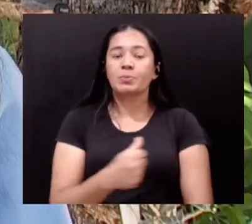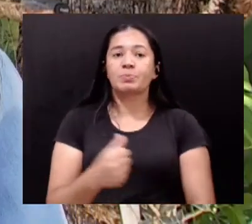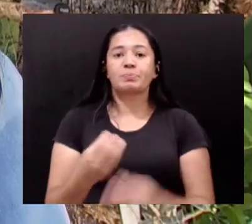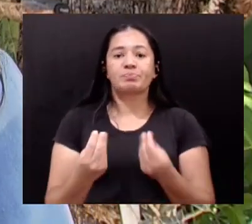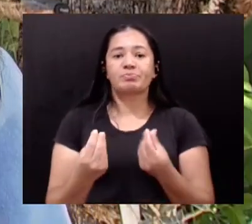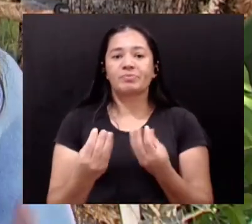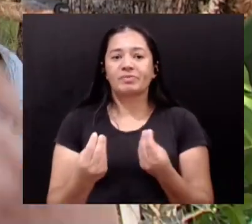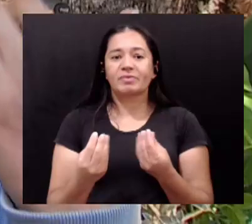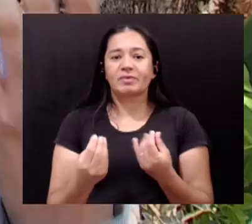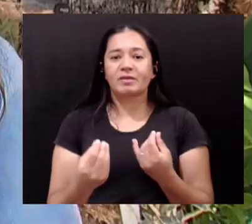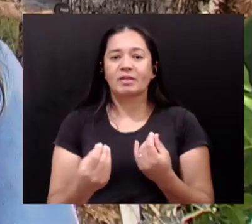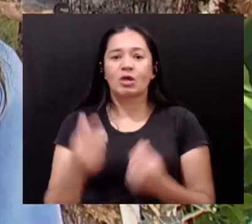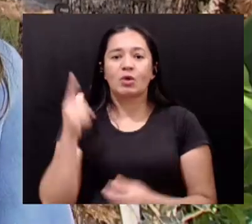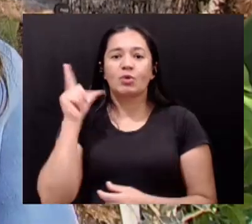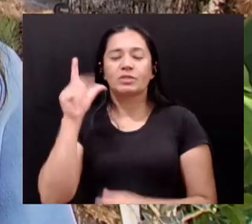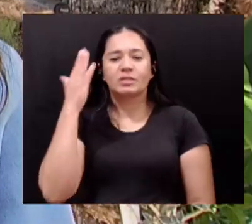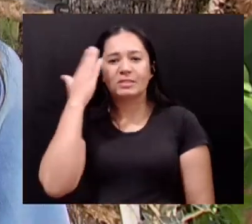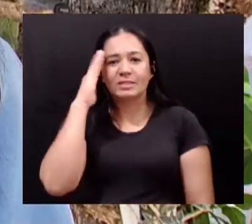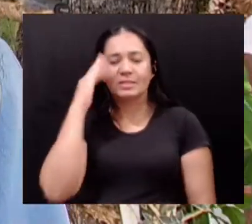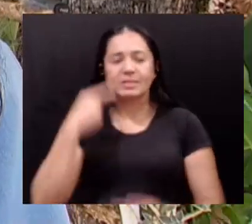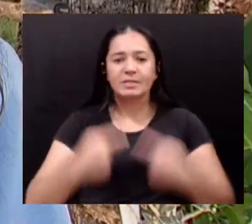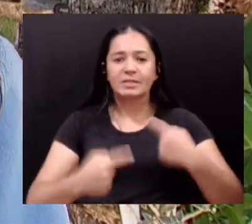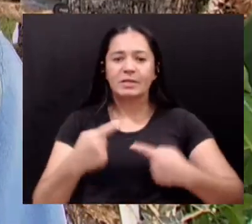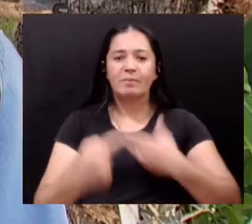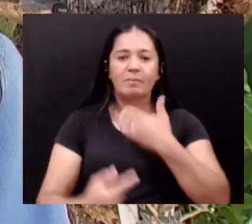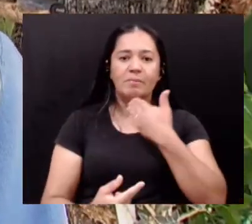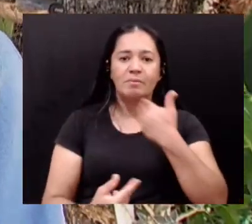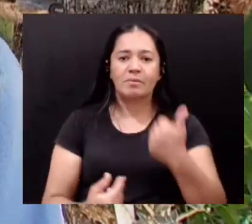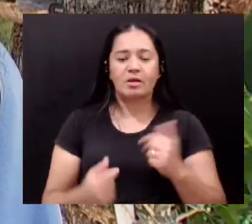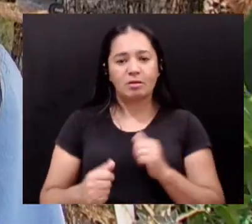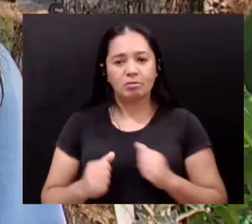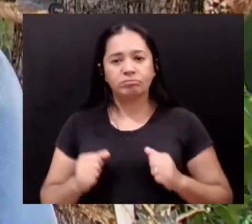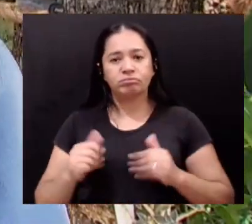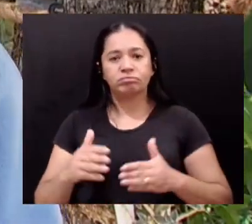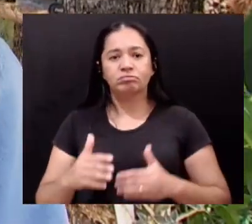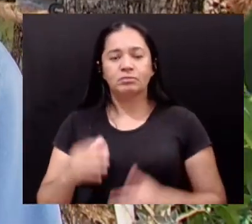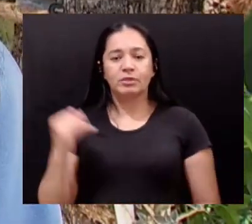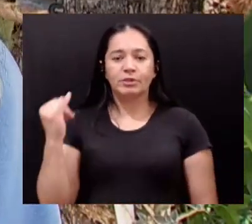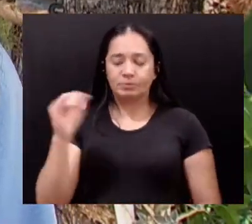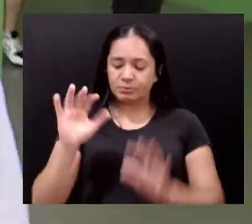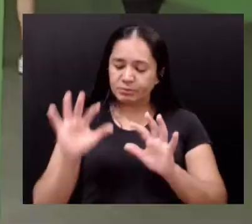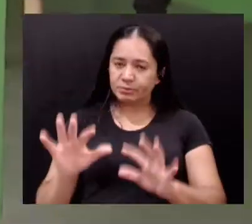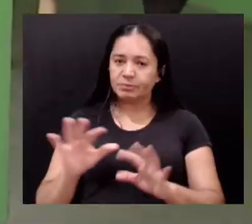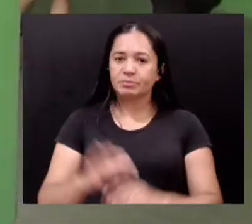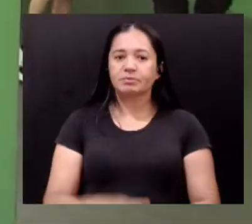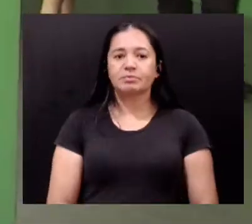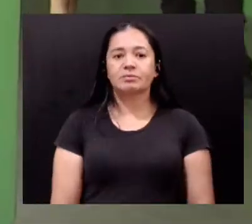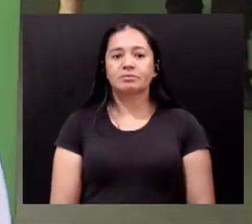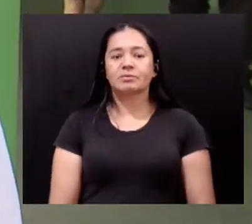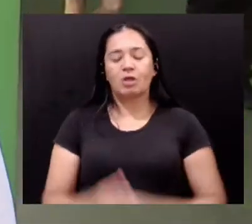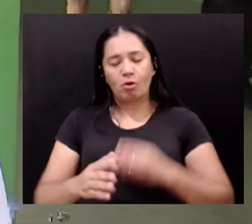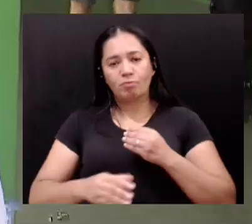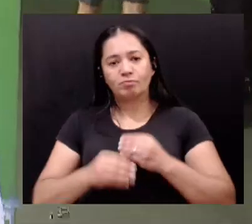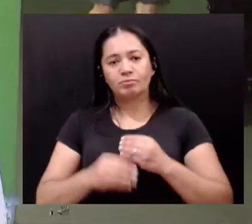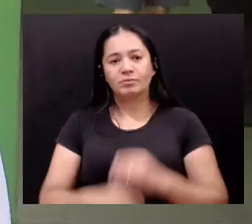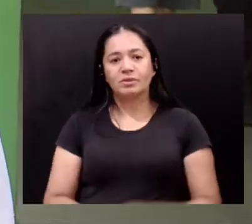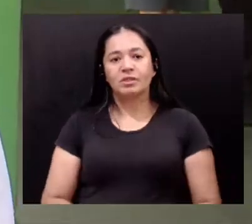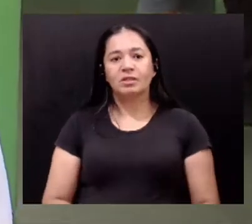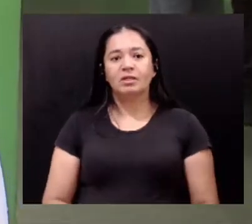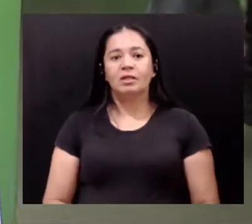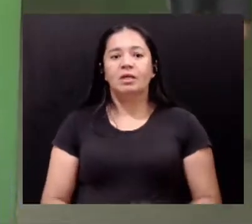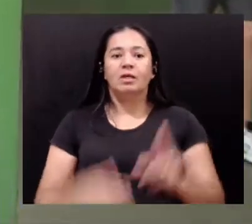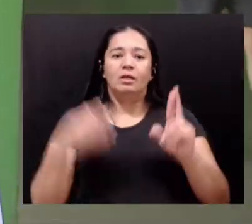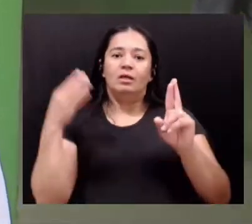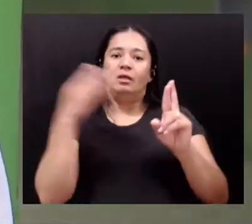conseguimos entender a política e ter uma voz ativa. Eu acho muito importante isso, essa implementação. É quem vai representar a gente lá na frente